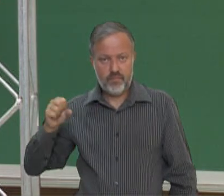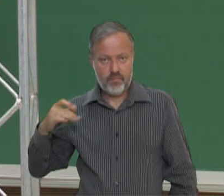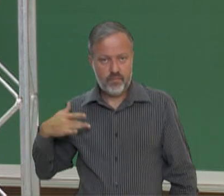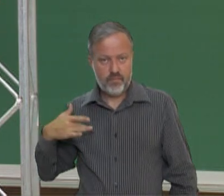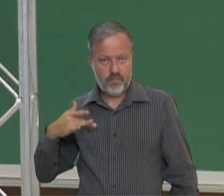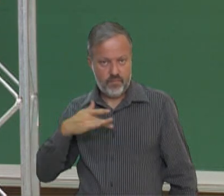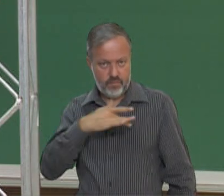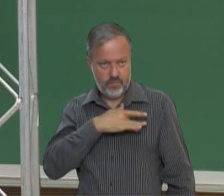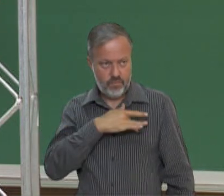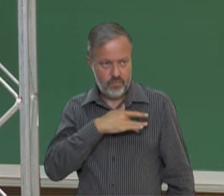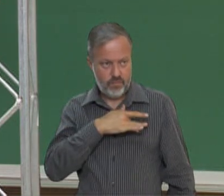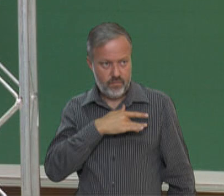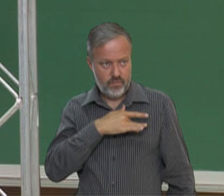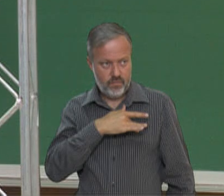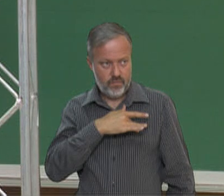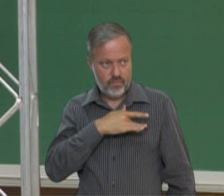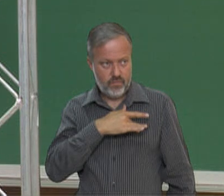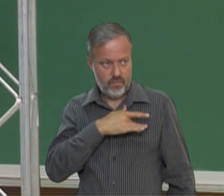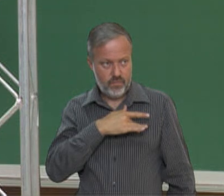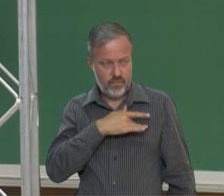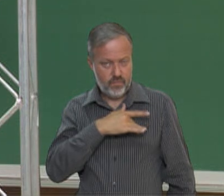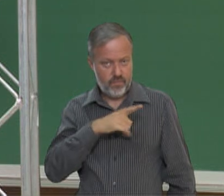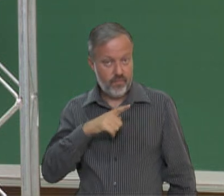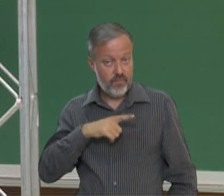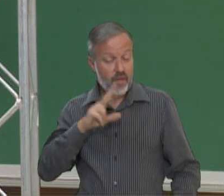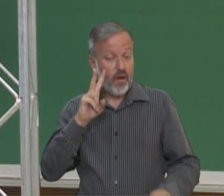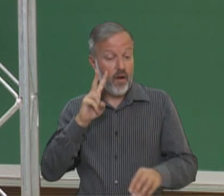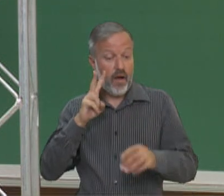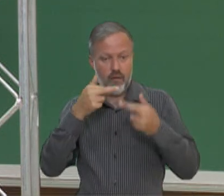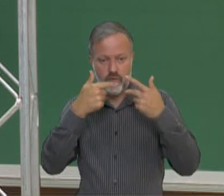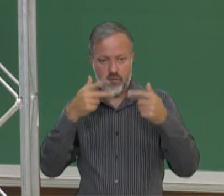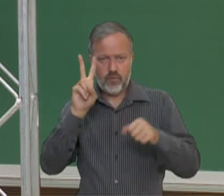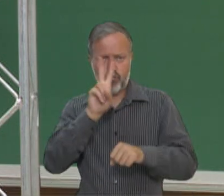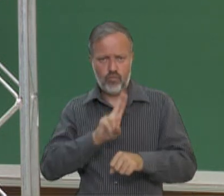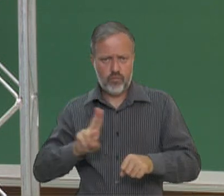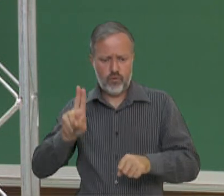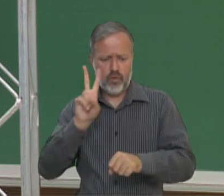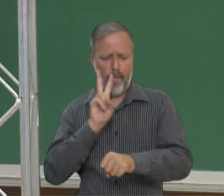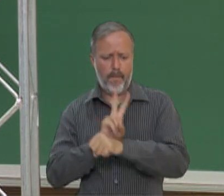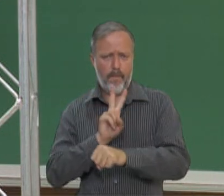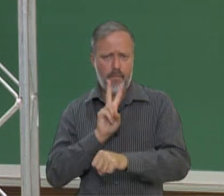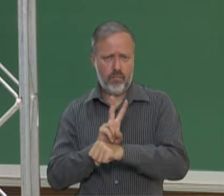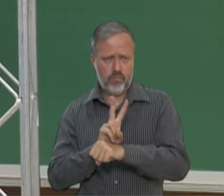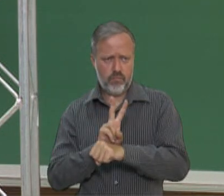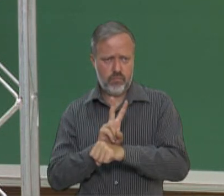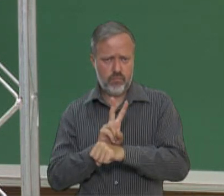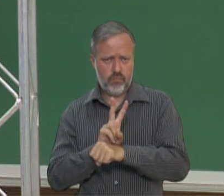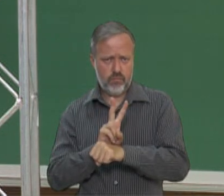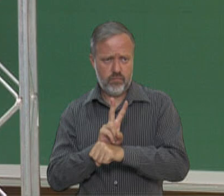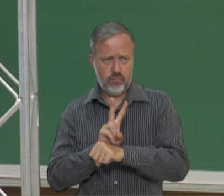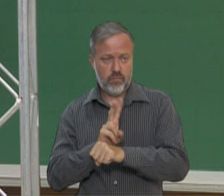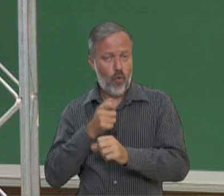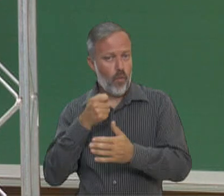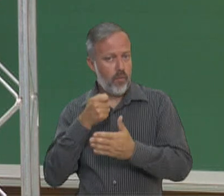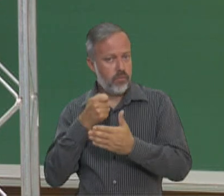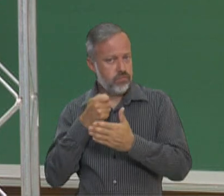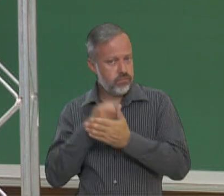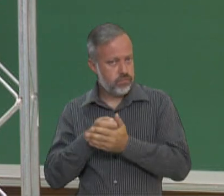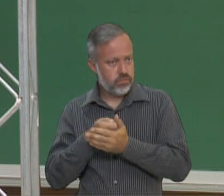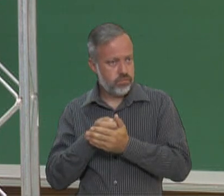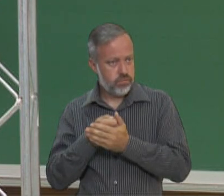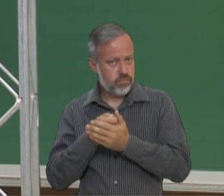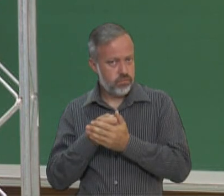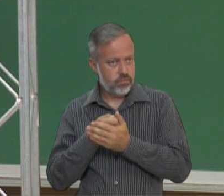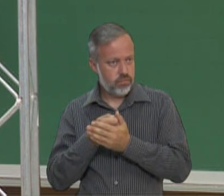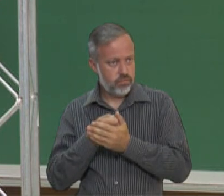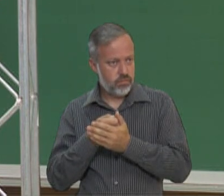admite que a falta de equipos de proteção, equipamentos de proteção, a falta de equipamentos de proteção obrigou